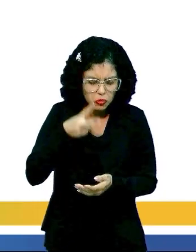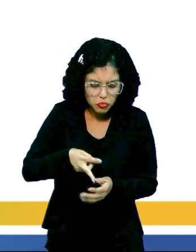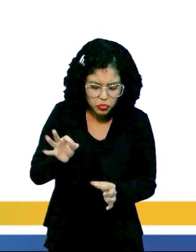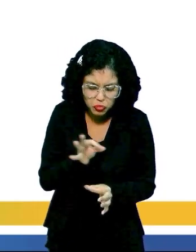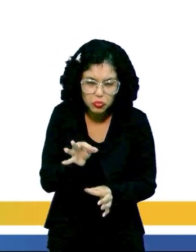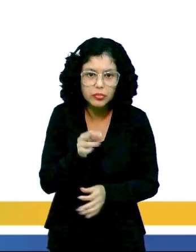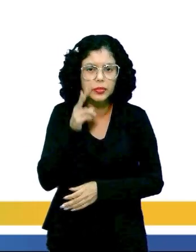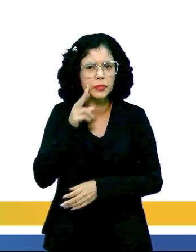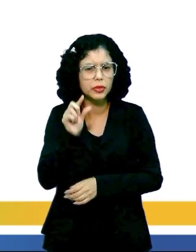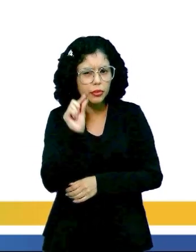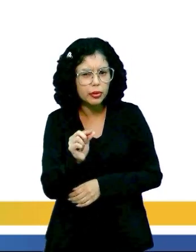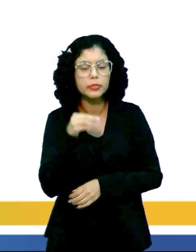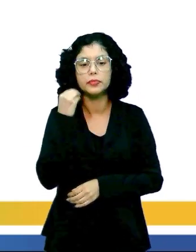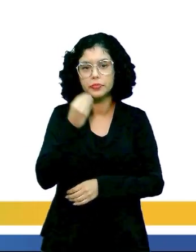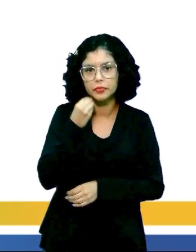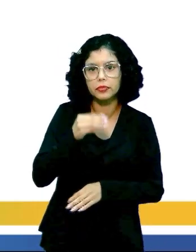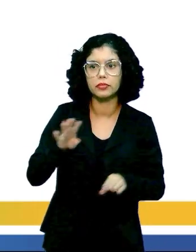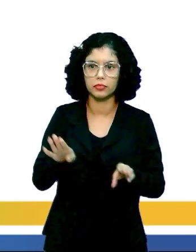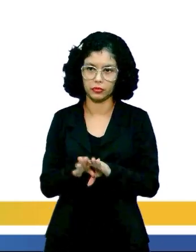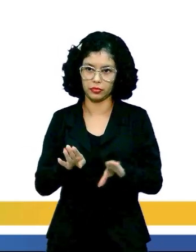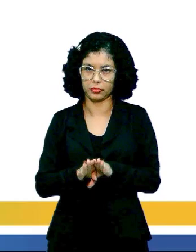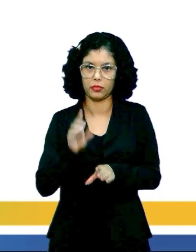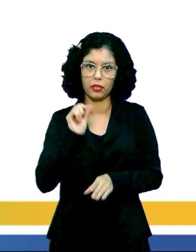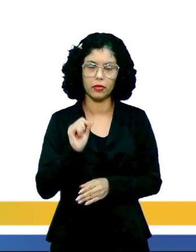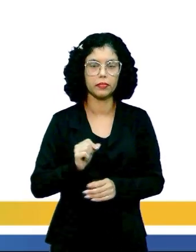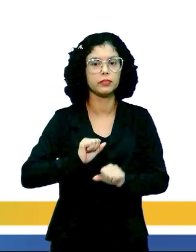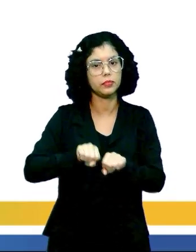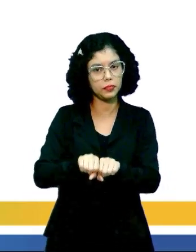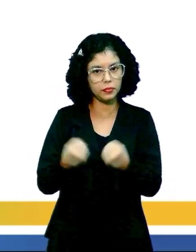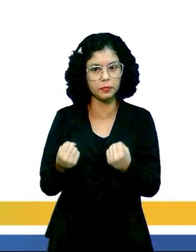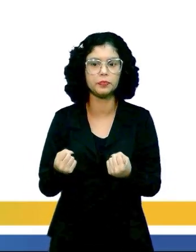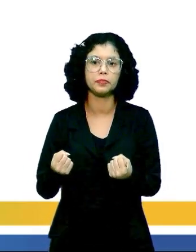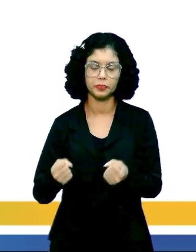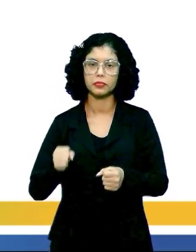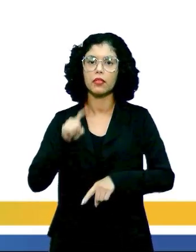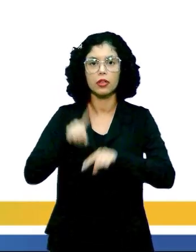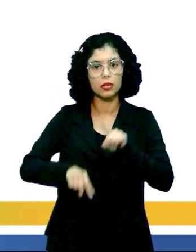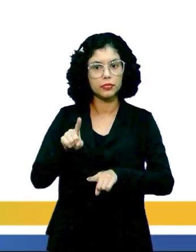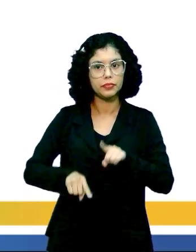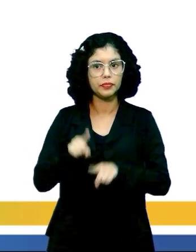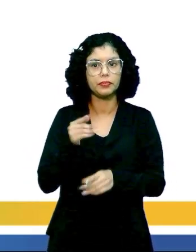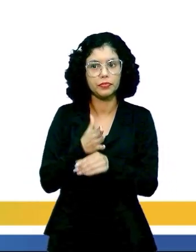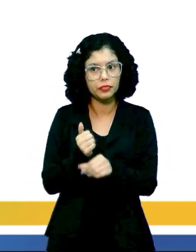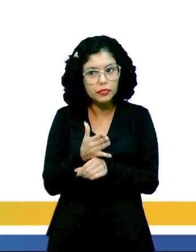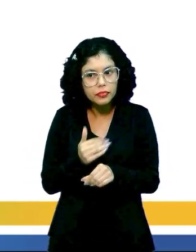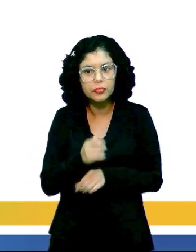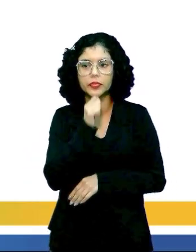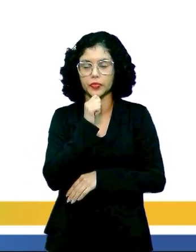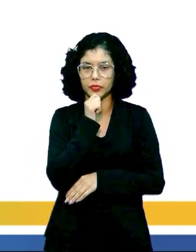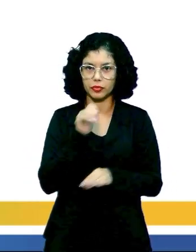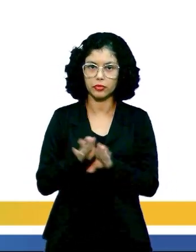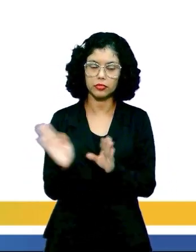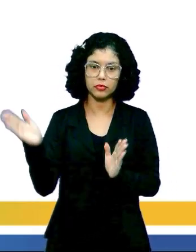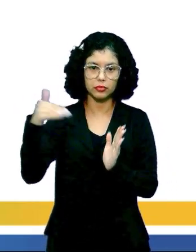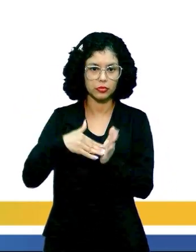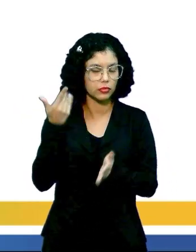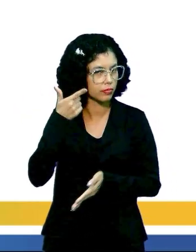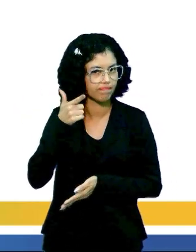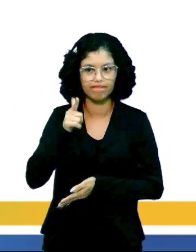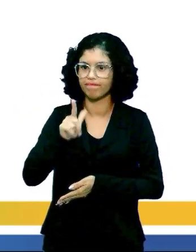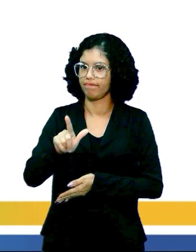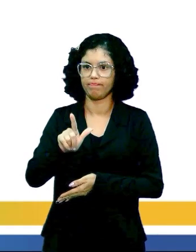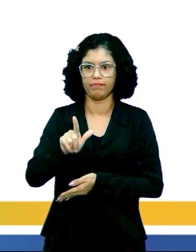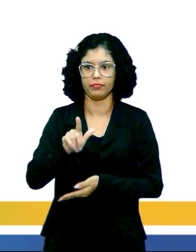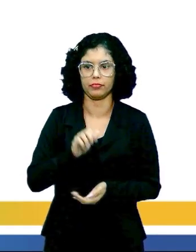indivisível. Então houve um experimento em que ele foi quebrando parte da matéria, triturando, até não conseguir